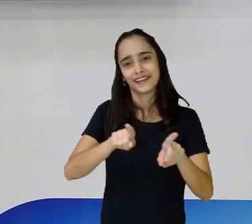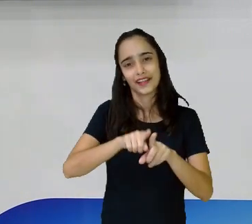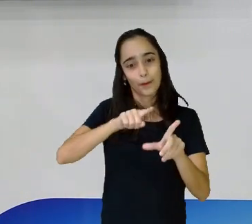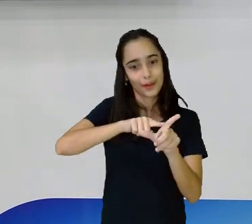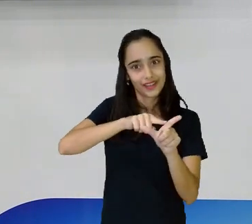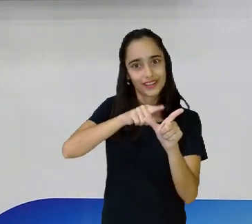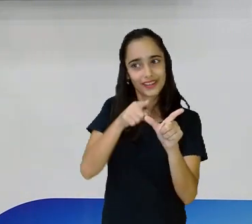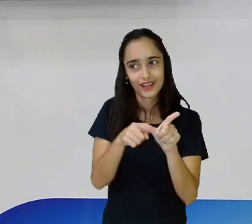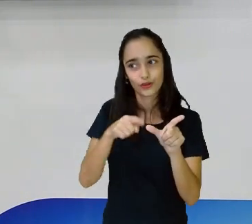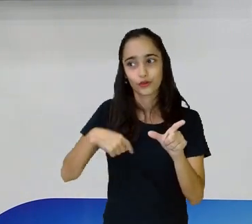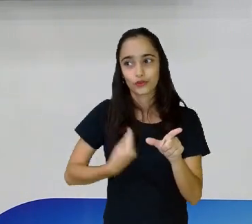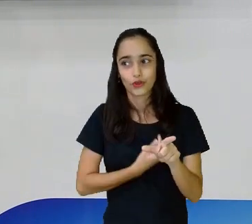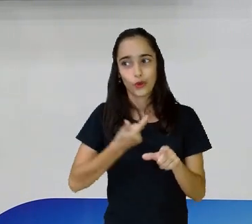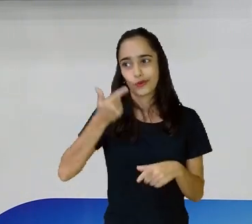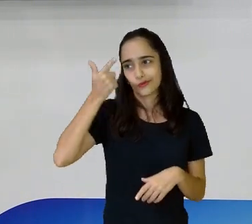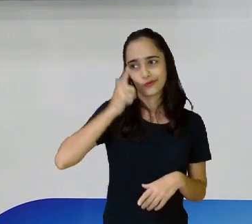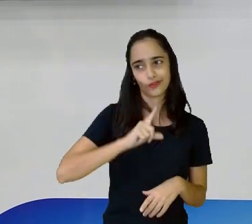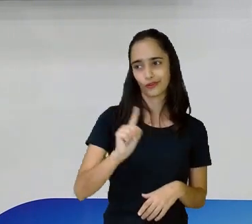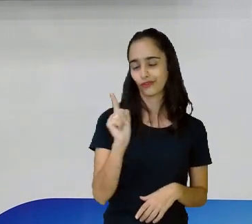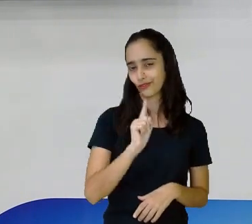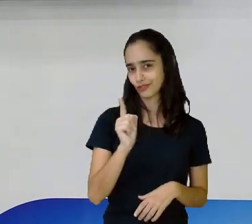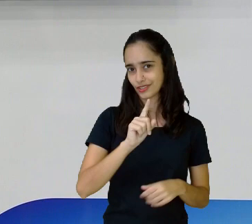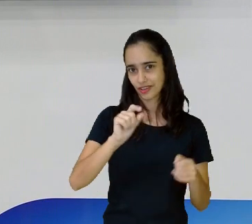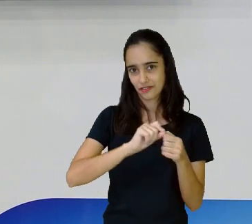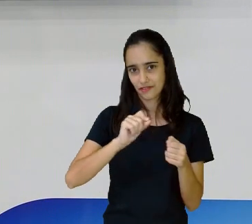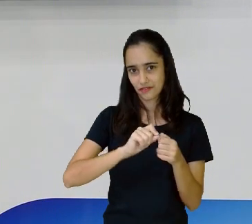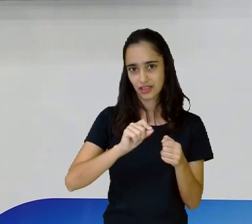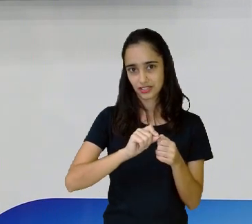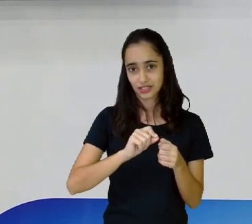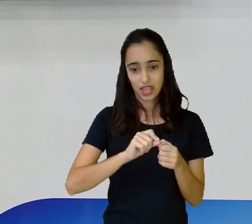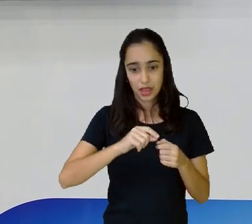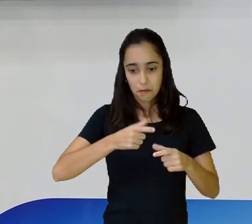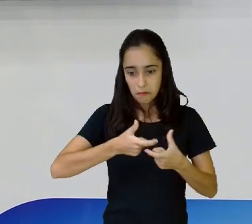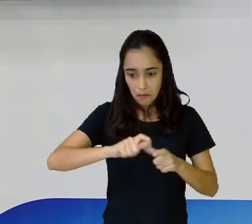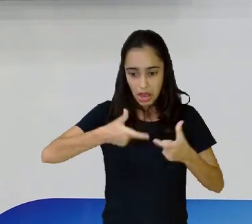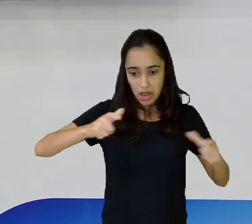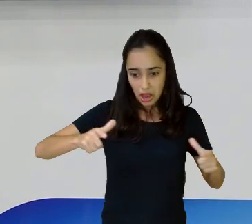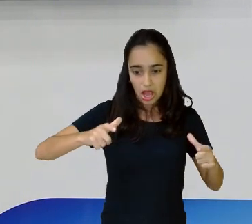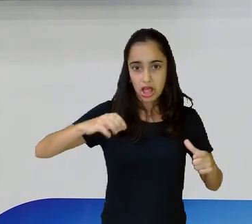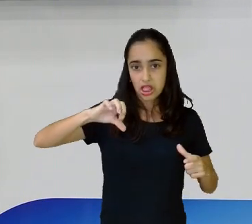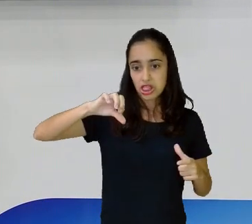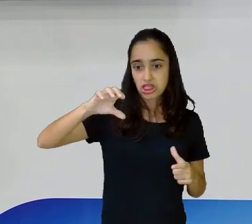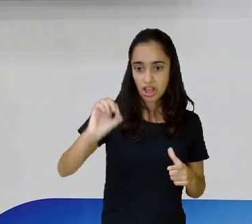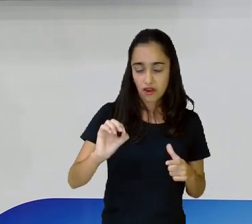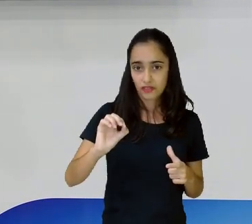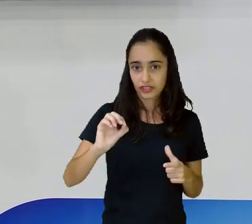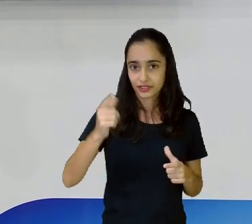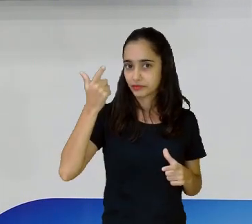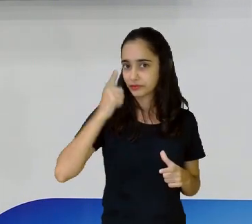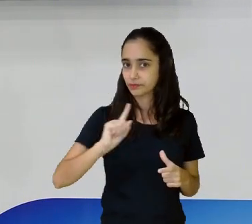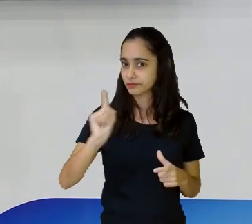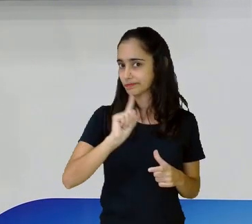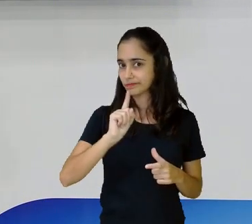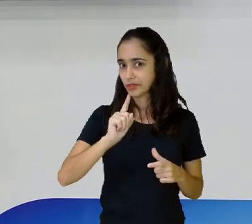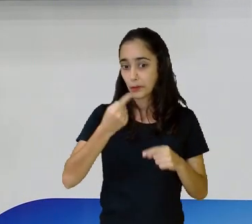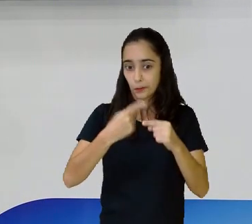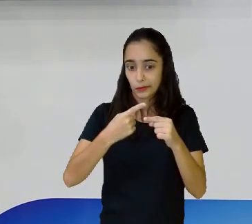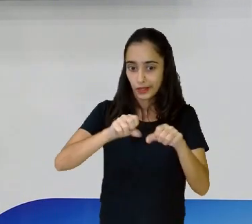a gente não consegue fazer um ângulo de 90 não, se a gente tentar fazer um ângulo de 90 aqui, a gente quebra o dedo, viu? A